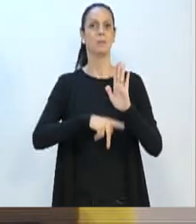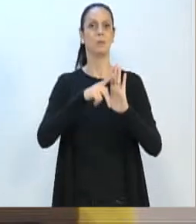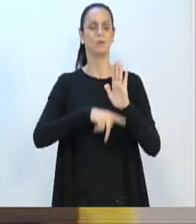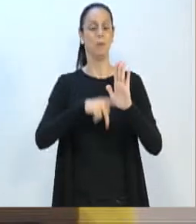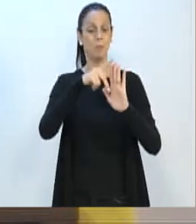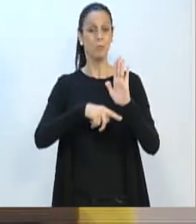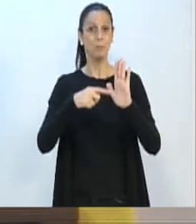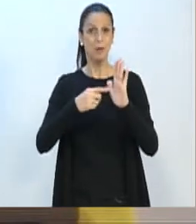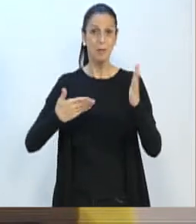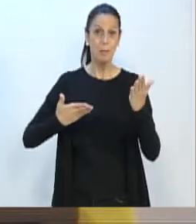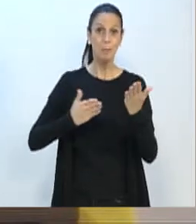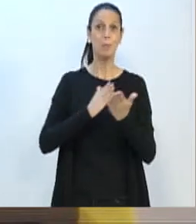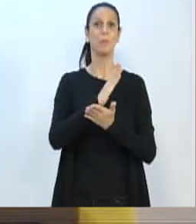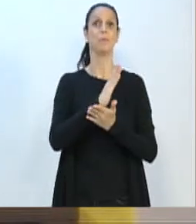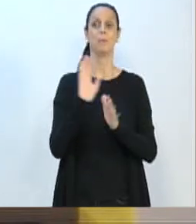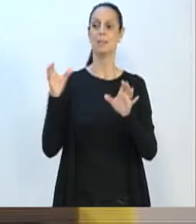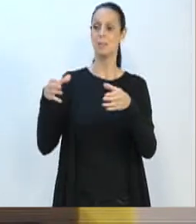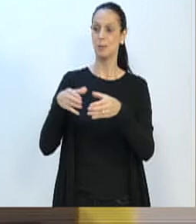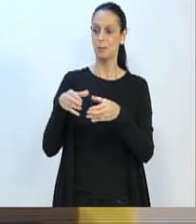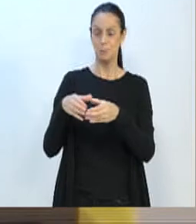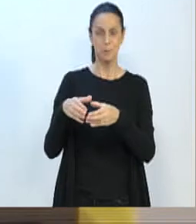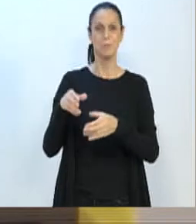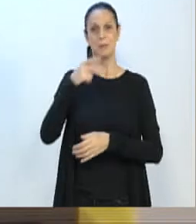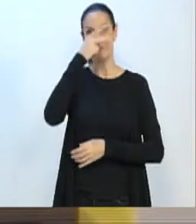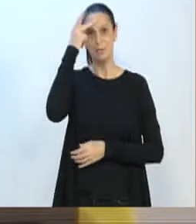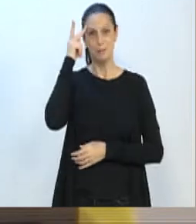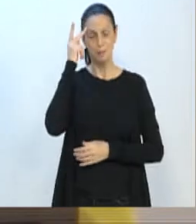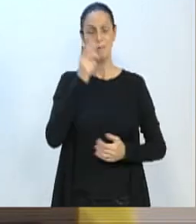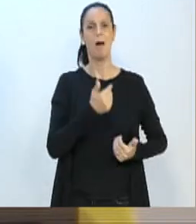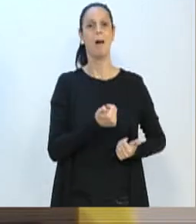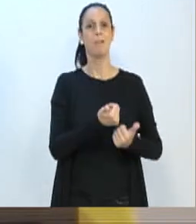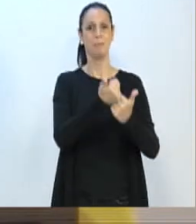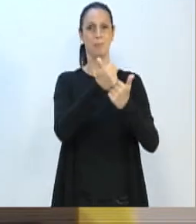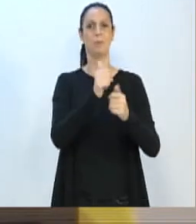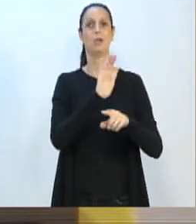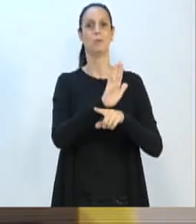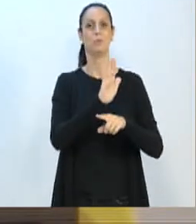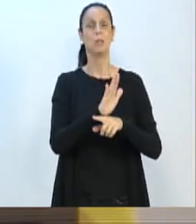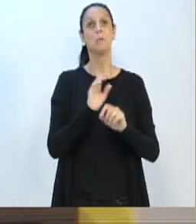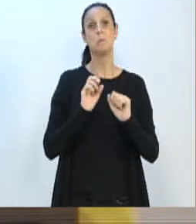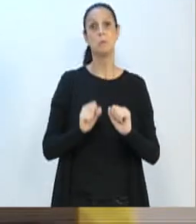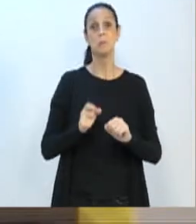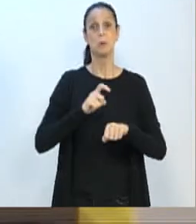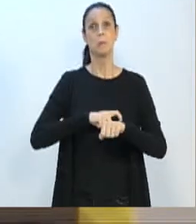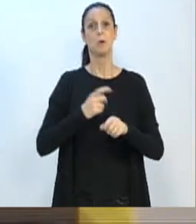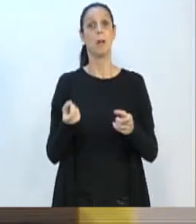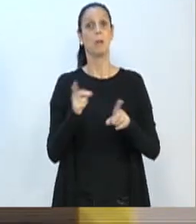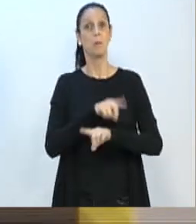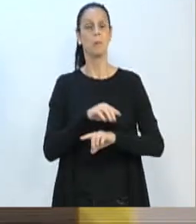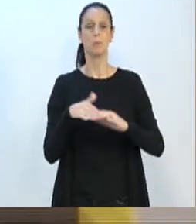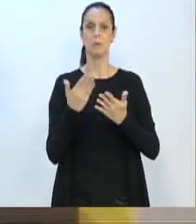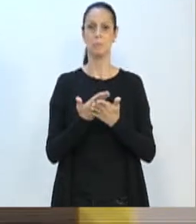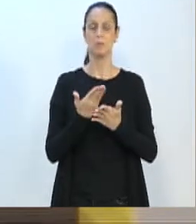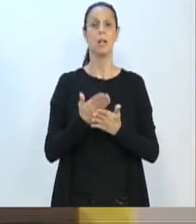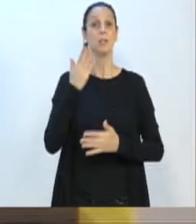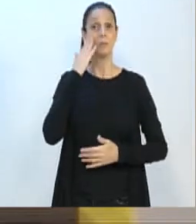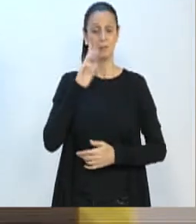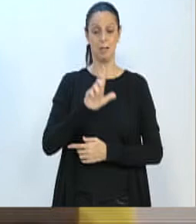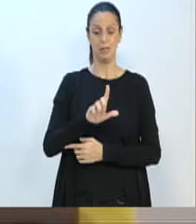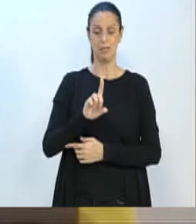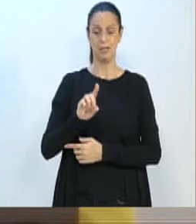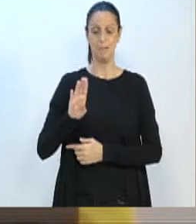pessoas pudessem efetivamente participar, colaborando de alguma forma no contraturno, né? Eu sei que a LDB